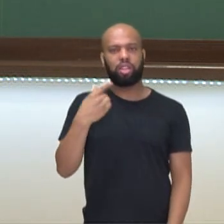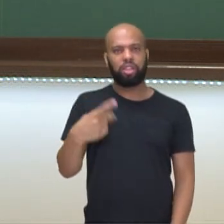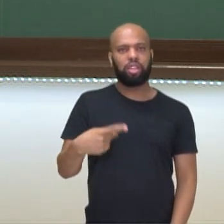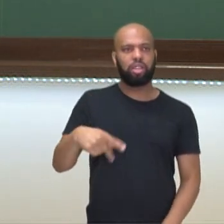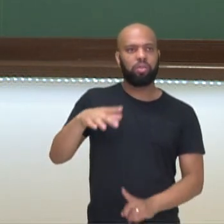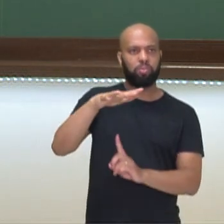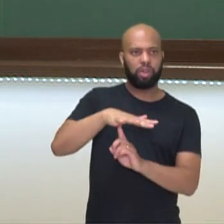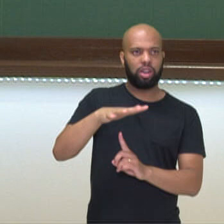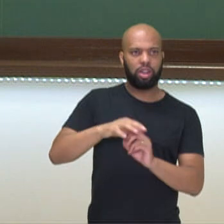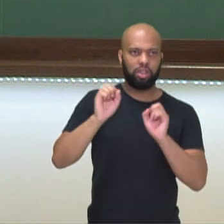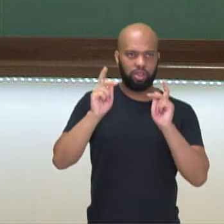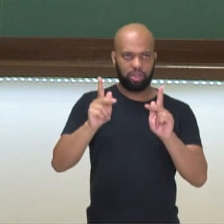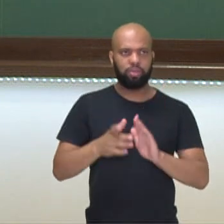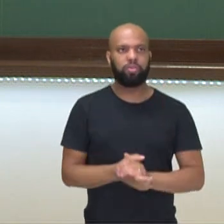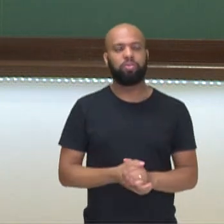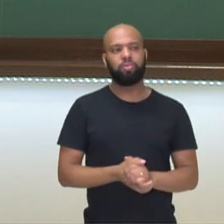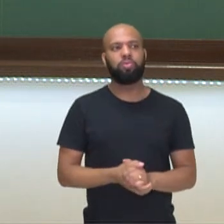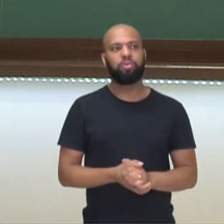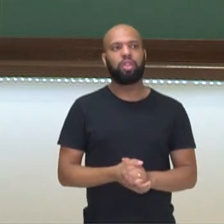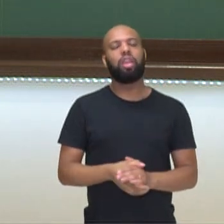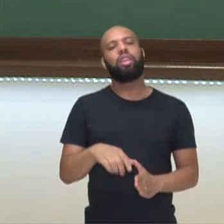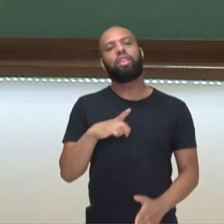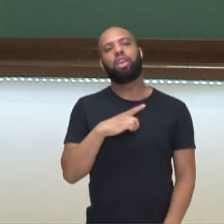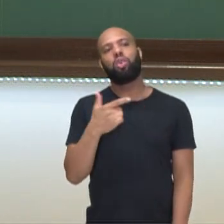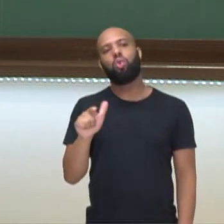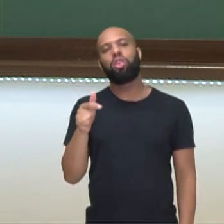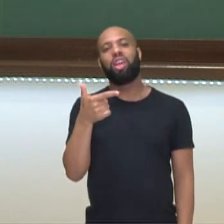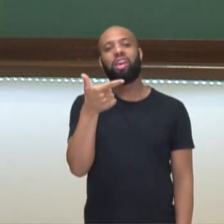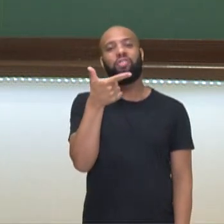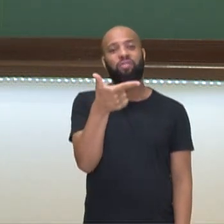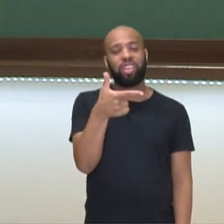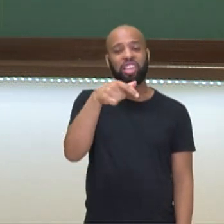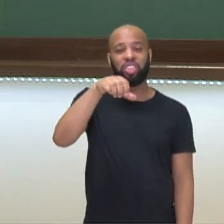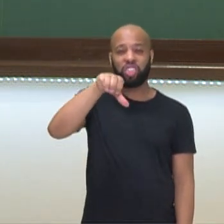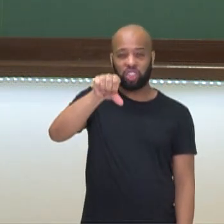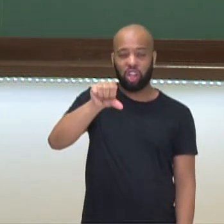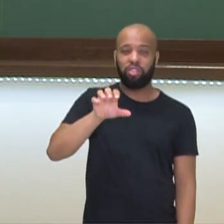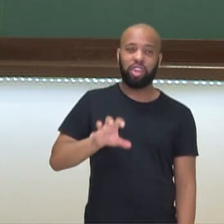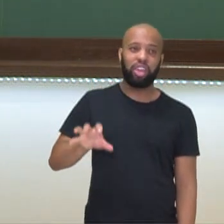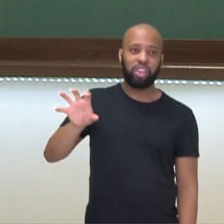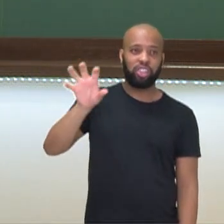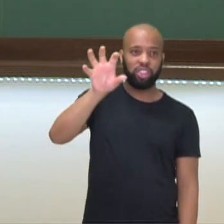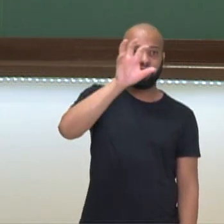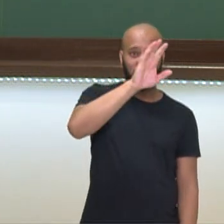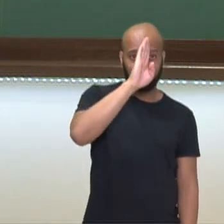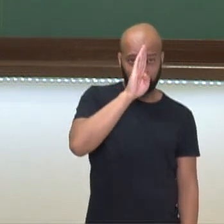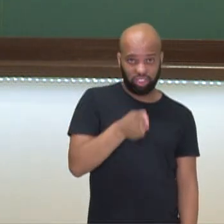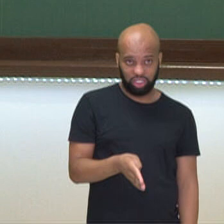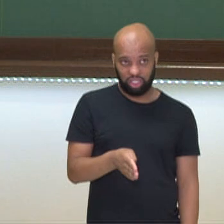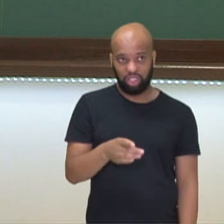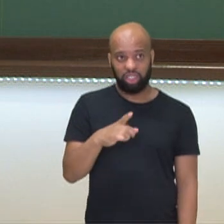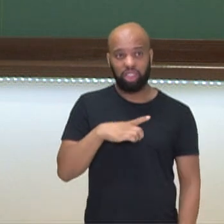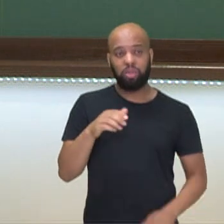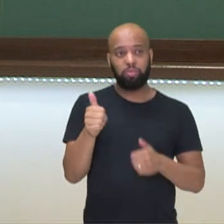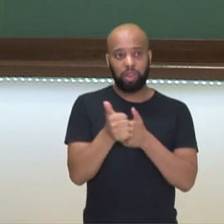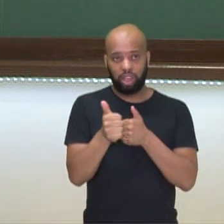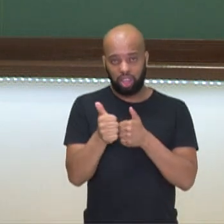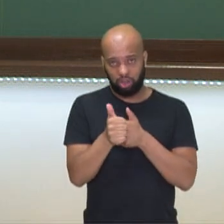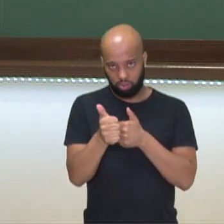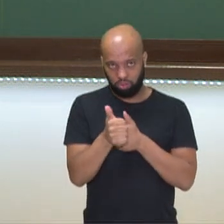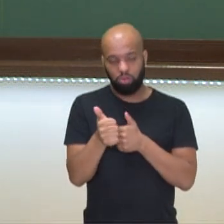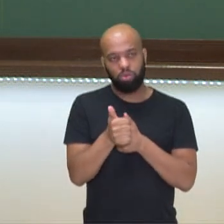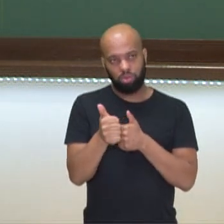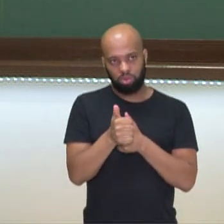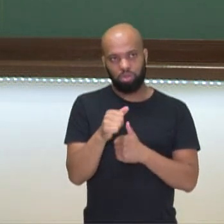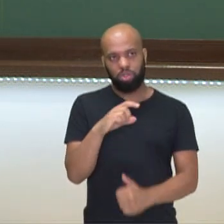território paranaense, tá ok? E aí nós temos as 29 regiões geográficas imediatas que estão mais próximas umas